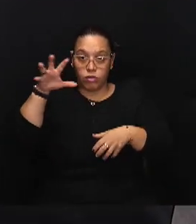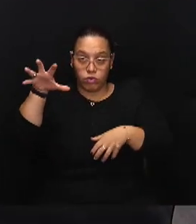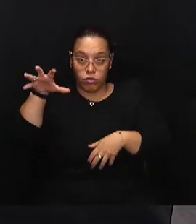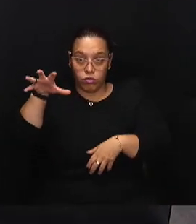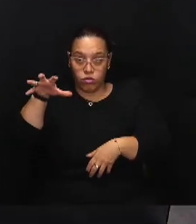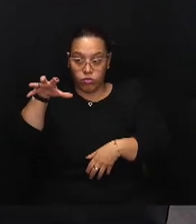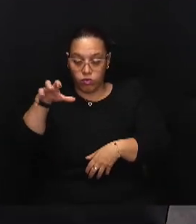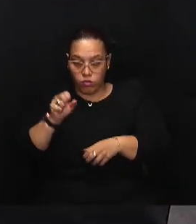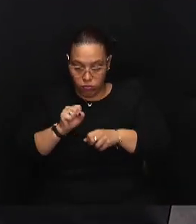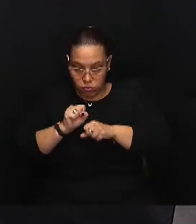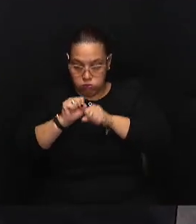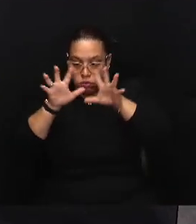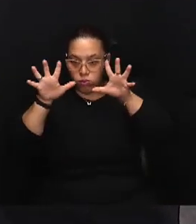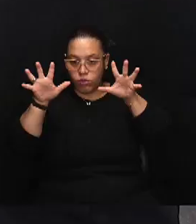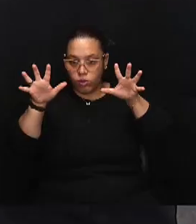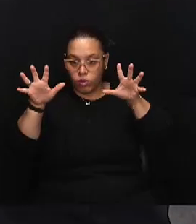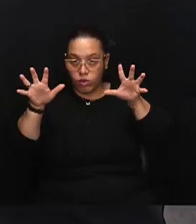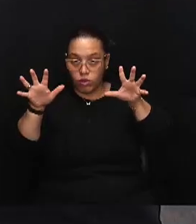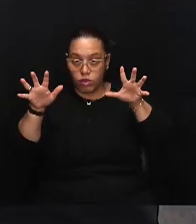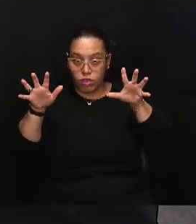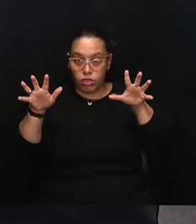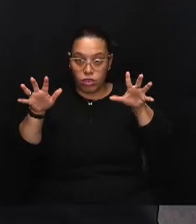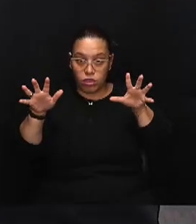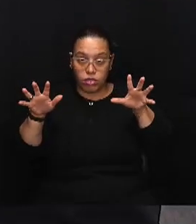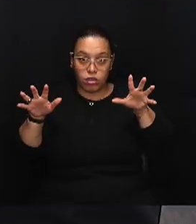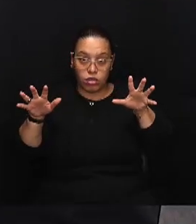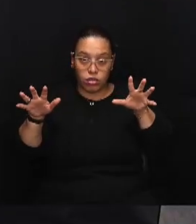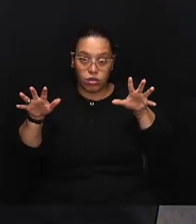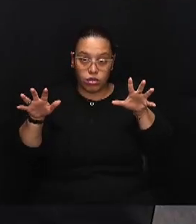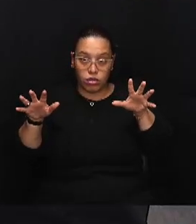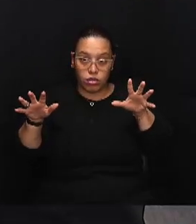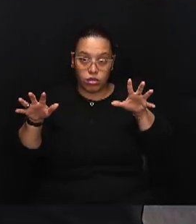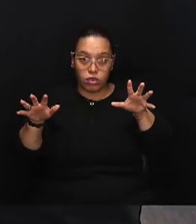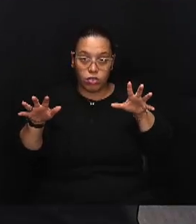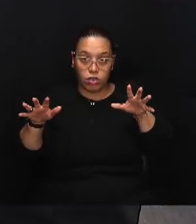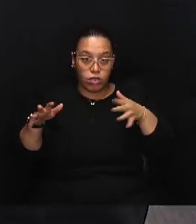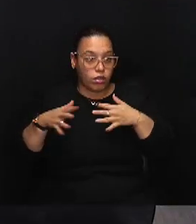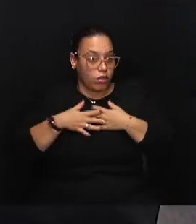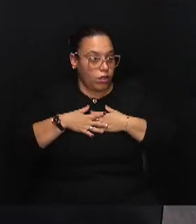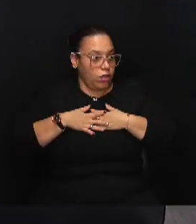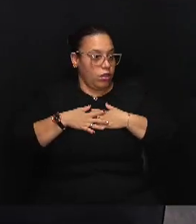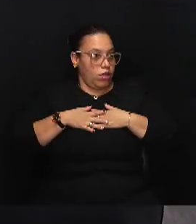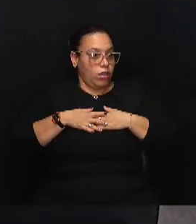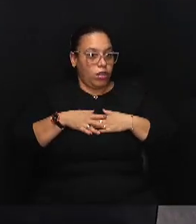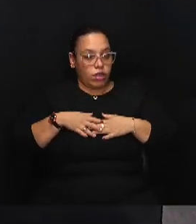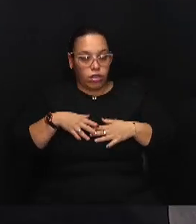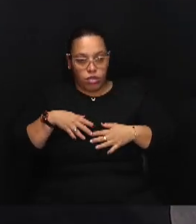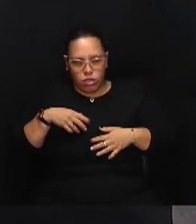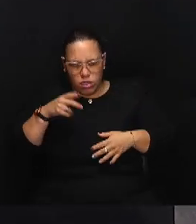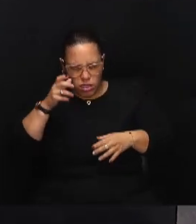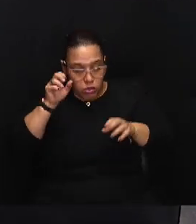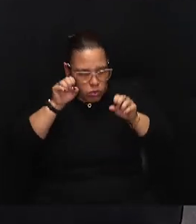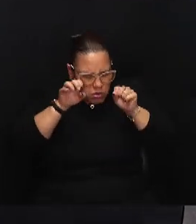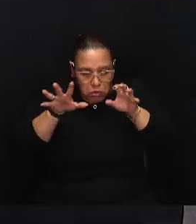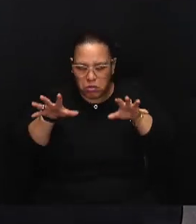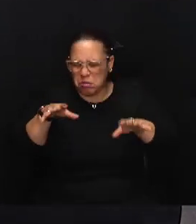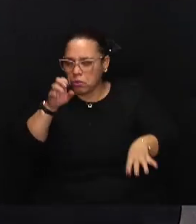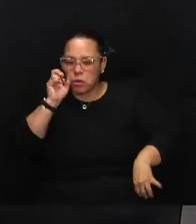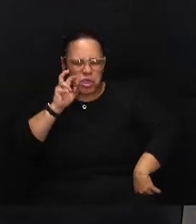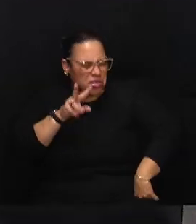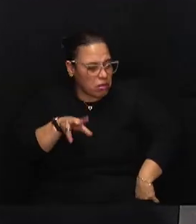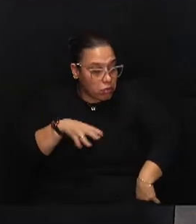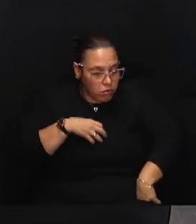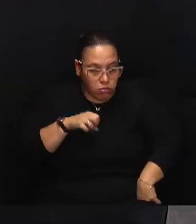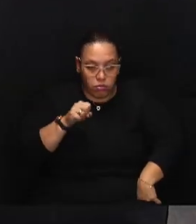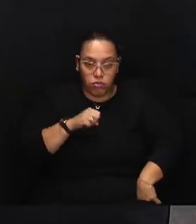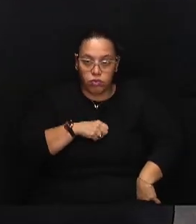completa com a luz potentíssima que ele trazia no rosto, acabava deixando as pessoas até algum tempo sem conseguir enxergar aqui dentro. Esse